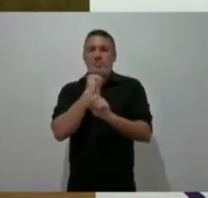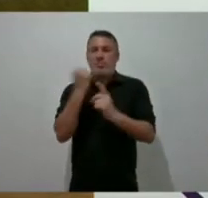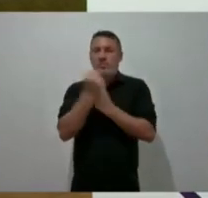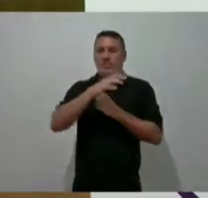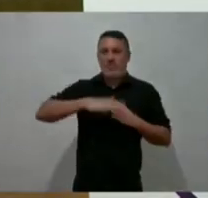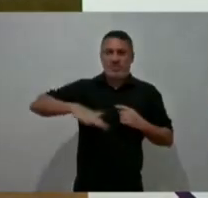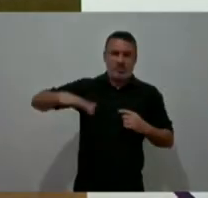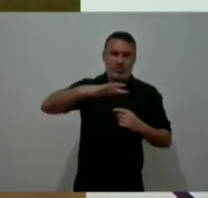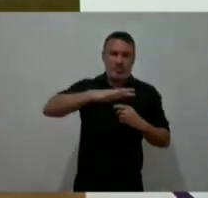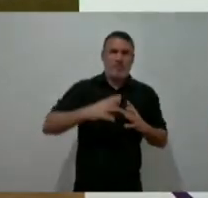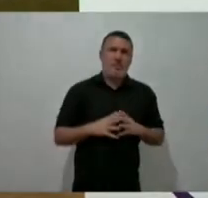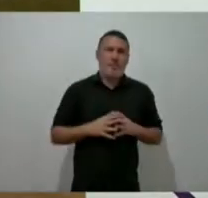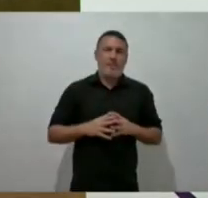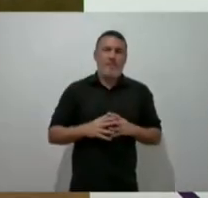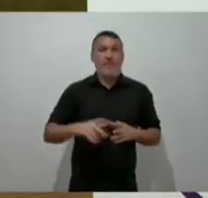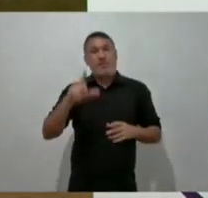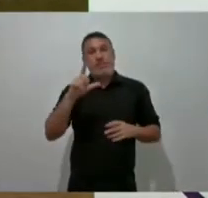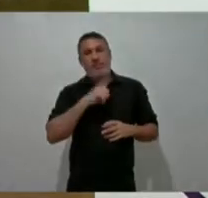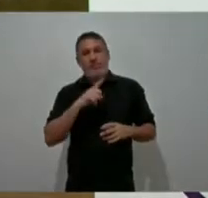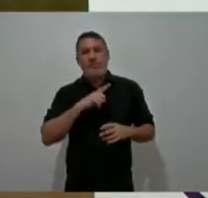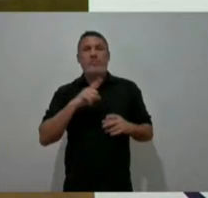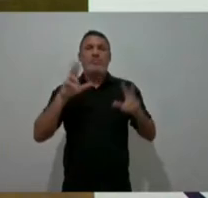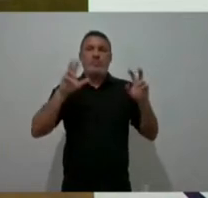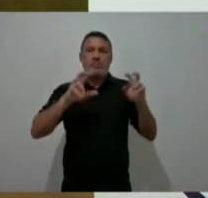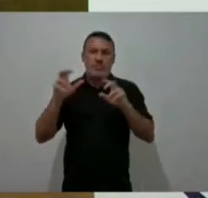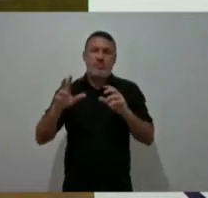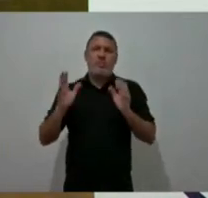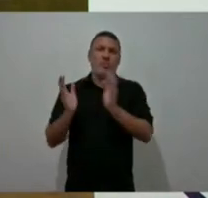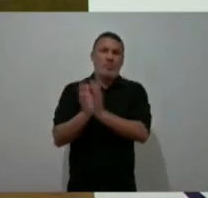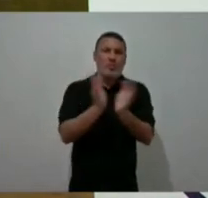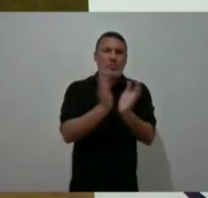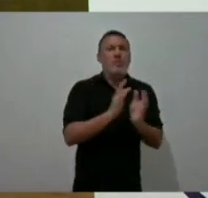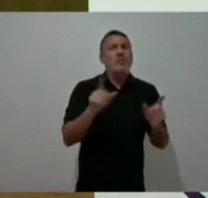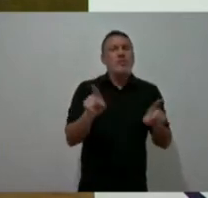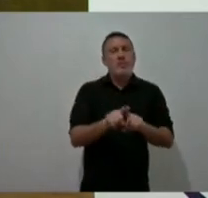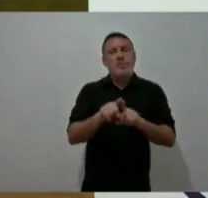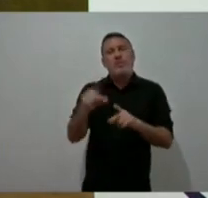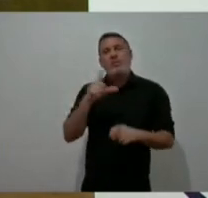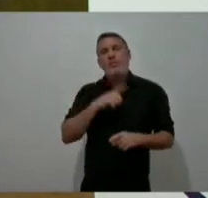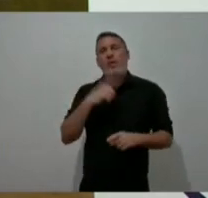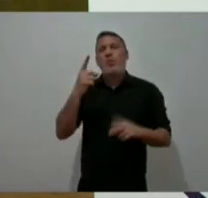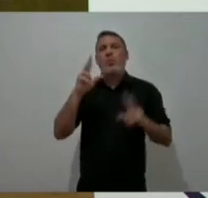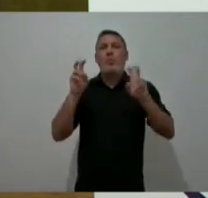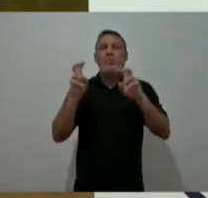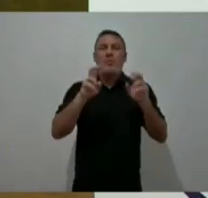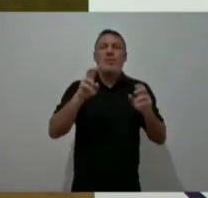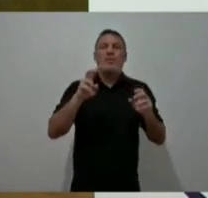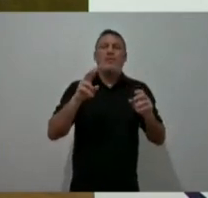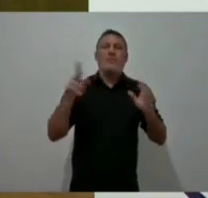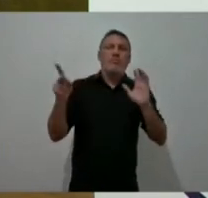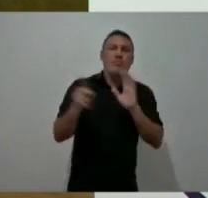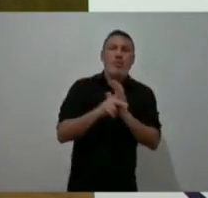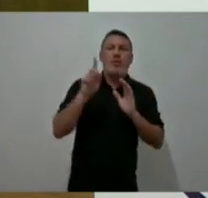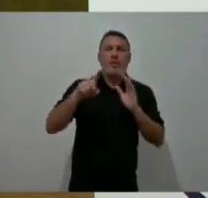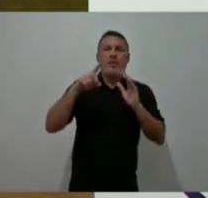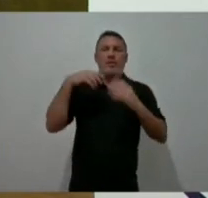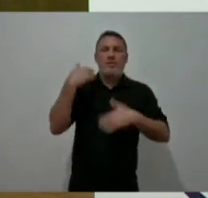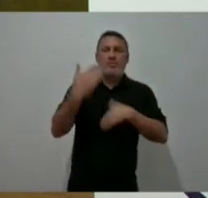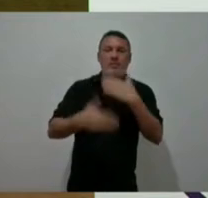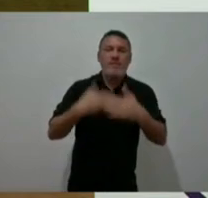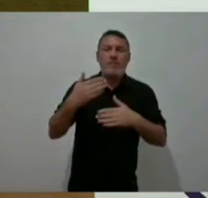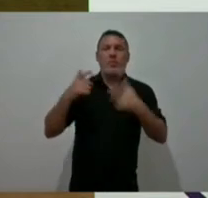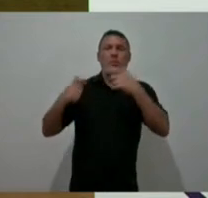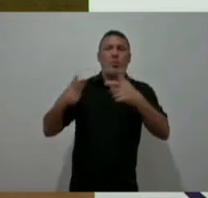panelistas abordaram esse tema aqui hoje, e nós gostaríamos de falar de um tema específico, que é o desenvolvimento do mercado de capitais. Nós, da Apex,